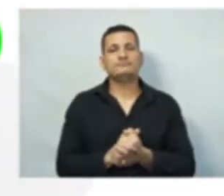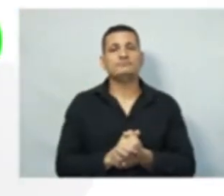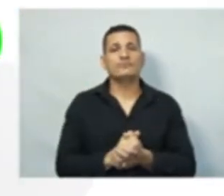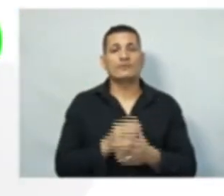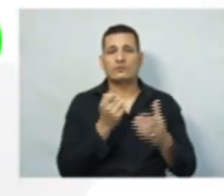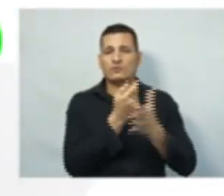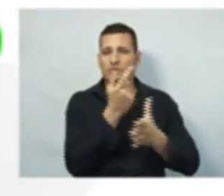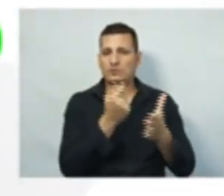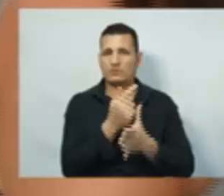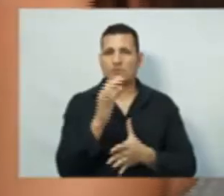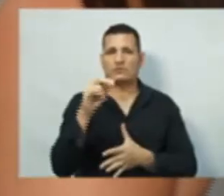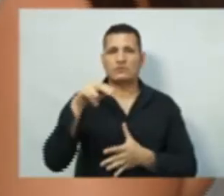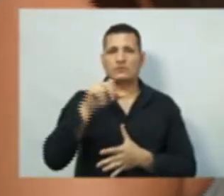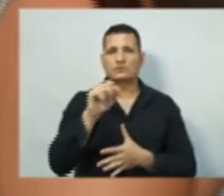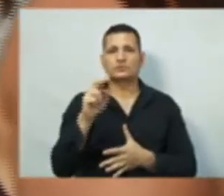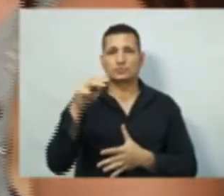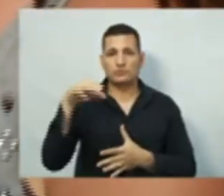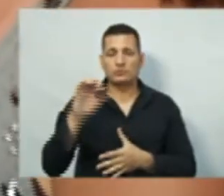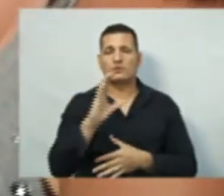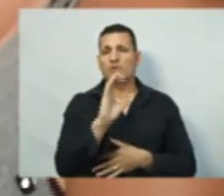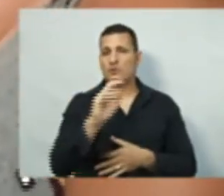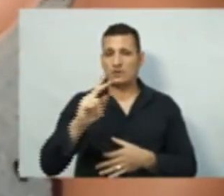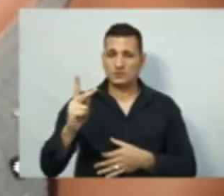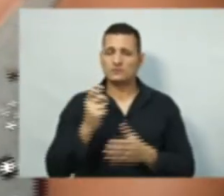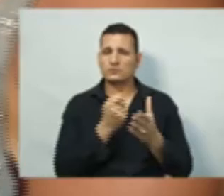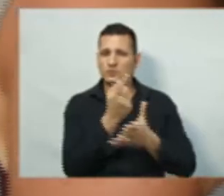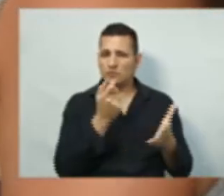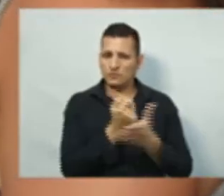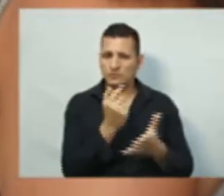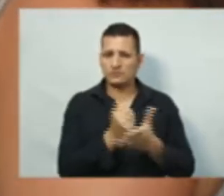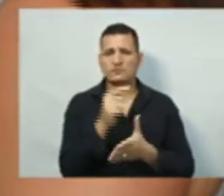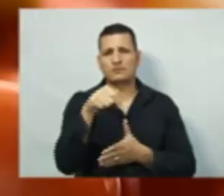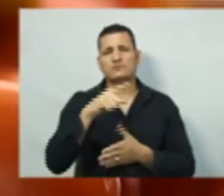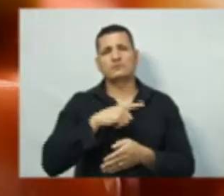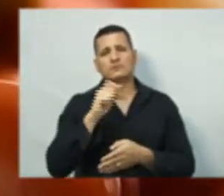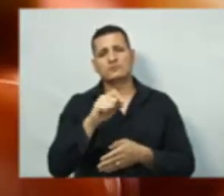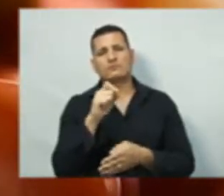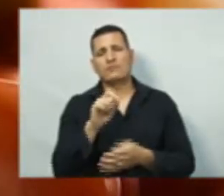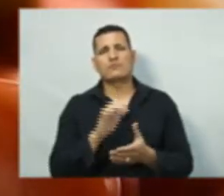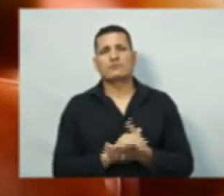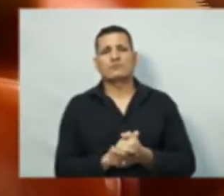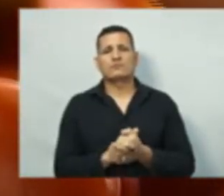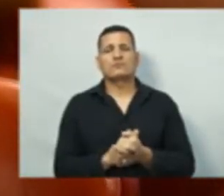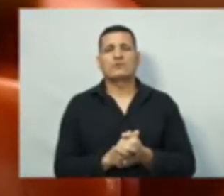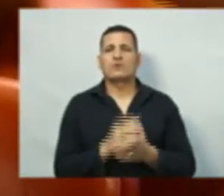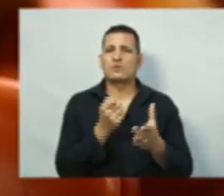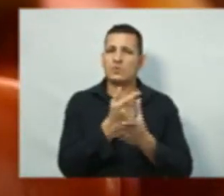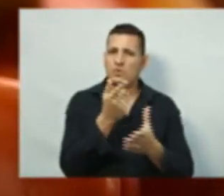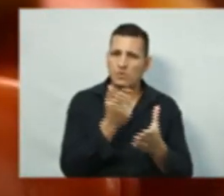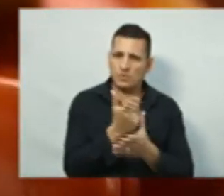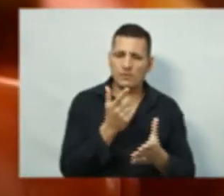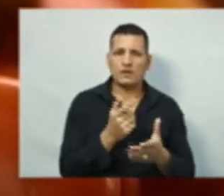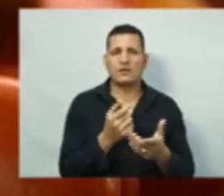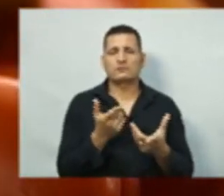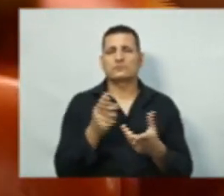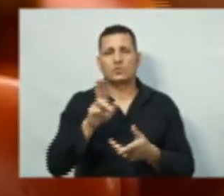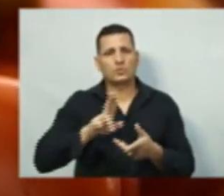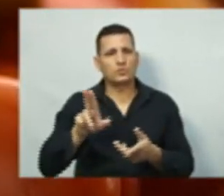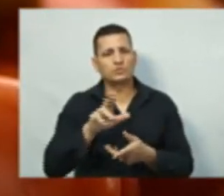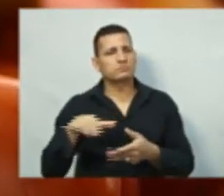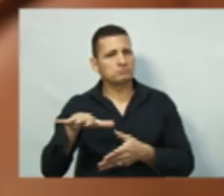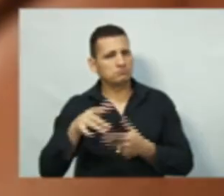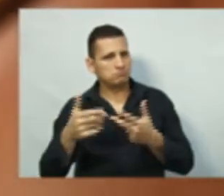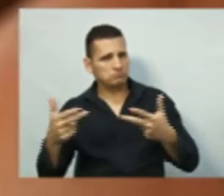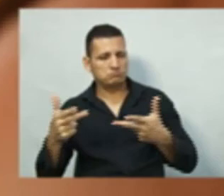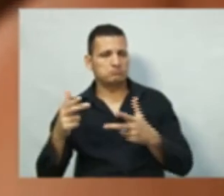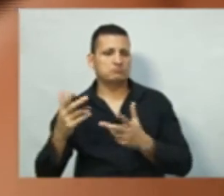de consumo. As cooperativas de consumo abastecem os seus cooperados fazendo compras em comum para uso doméstico, só que